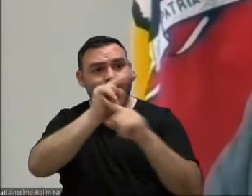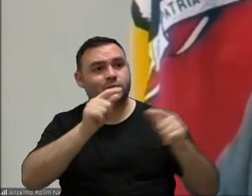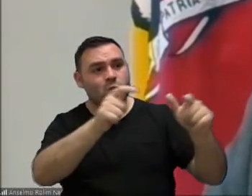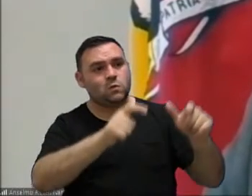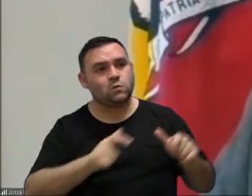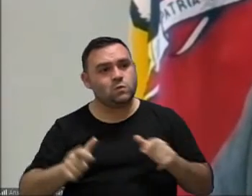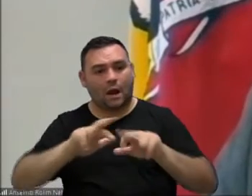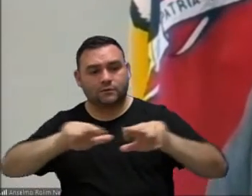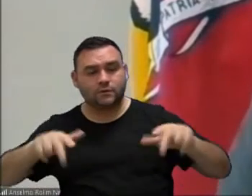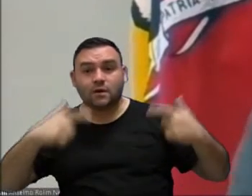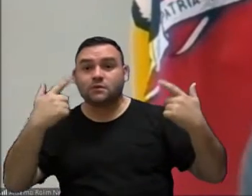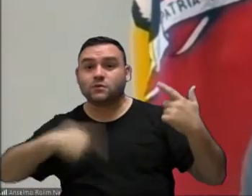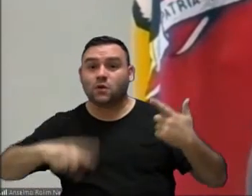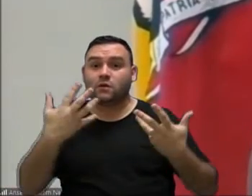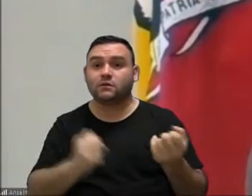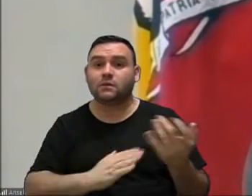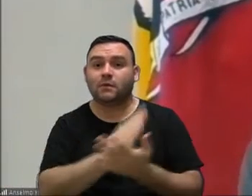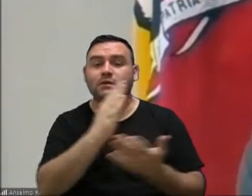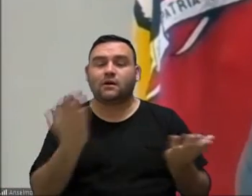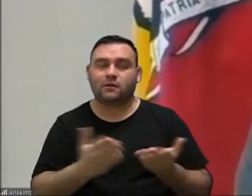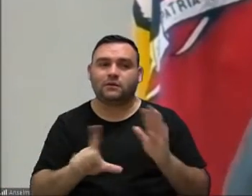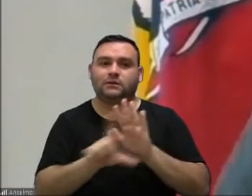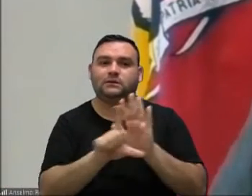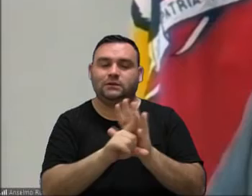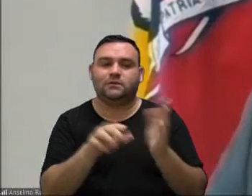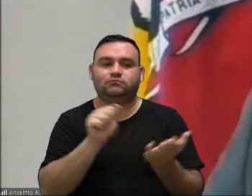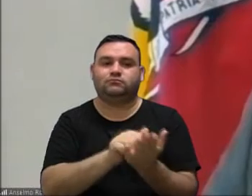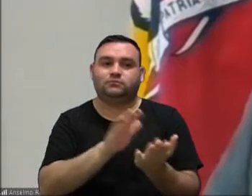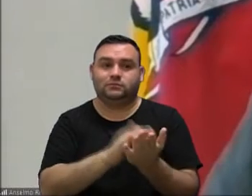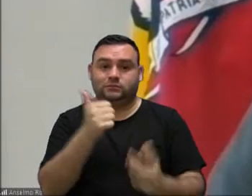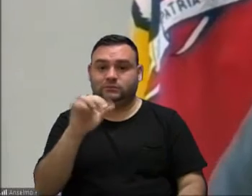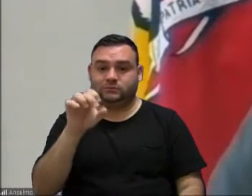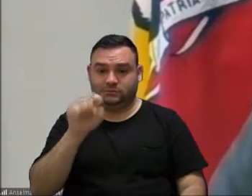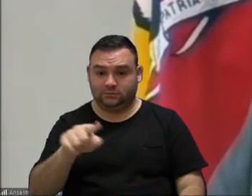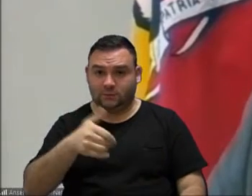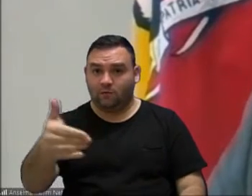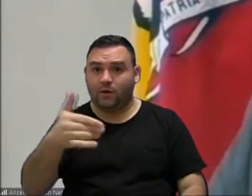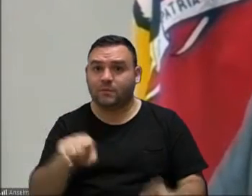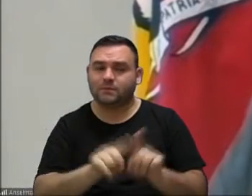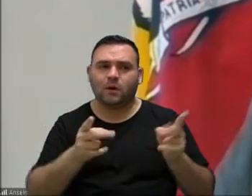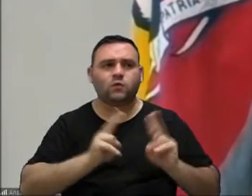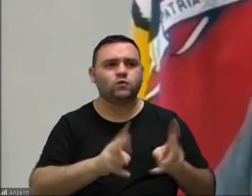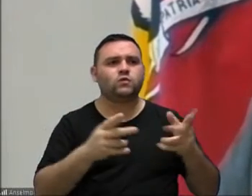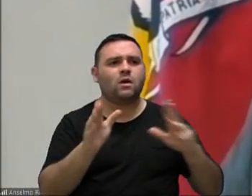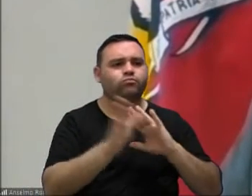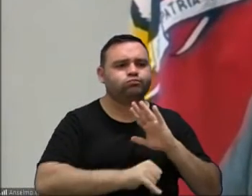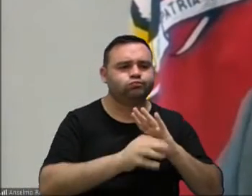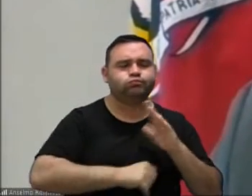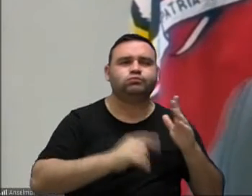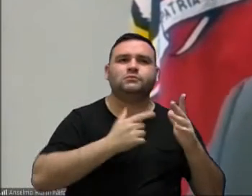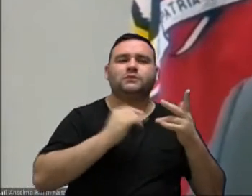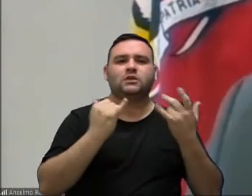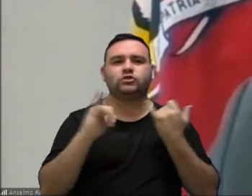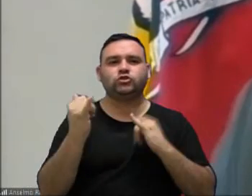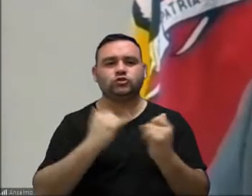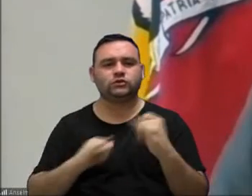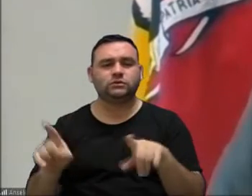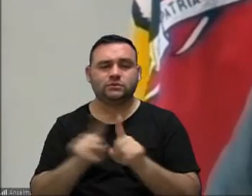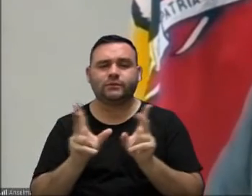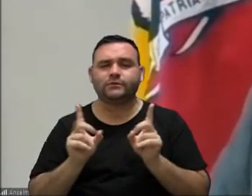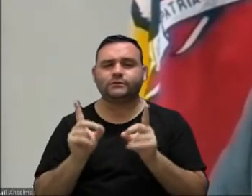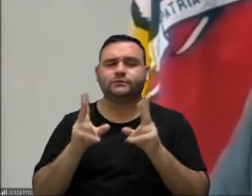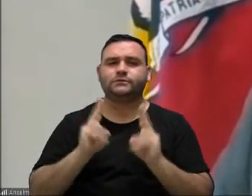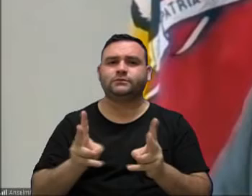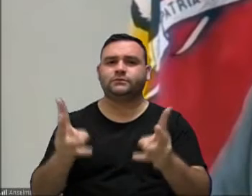locais nós vamos aprovar a vossa lei que vai multar com 10 mil mas vão continuar roubando o fio o cabo e vão continuar